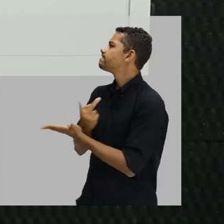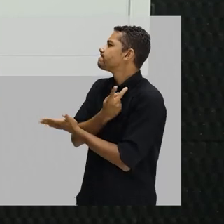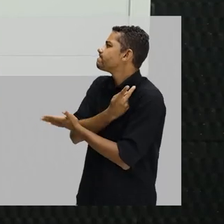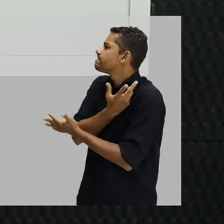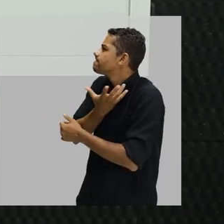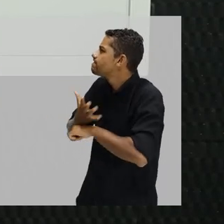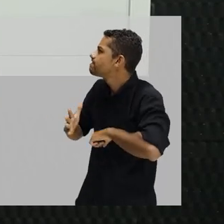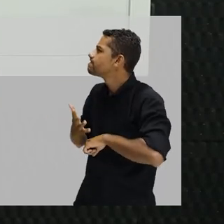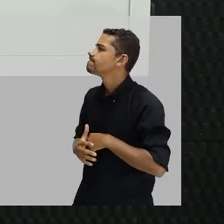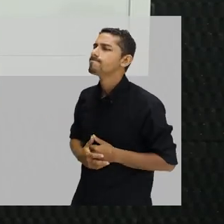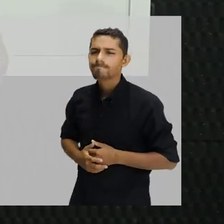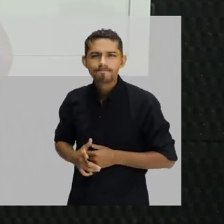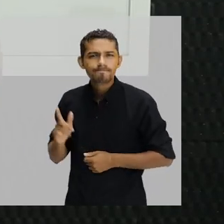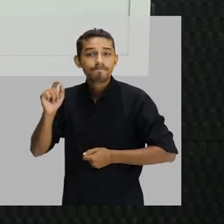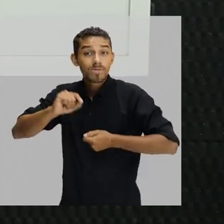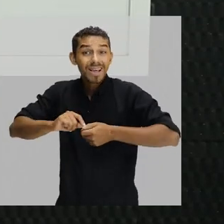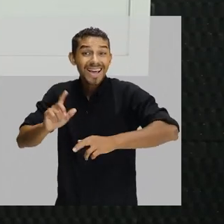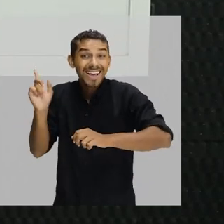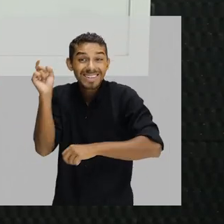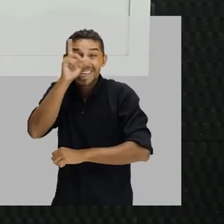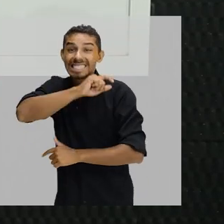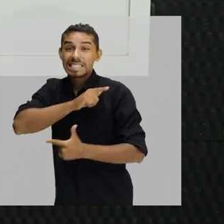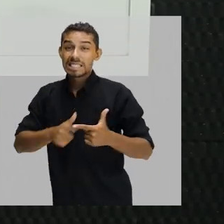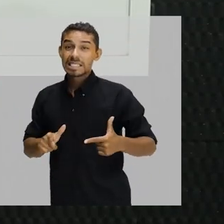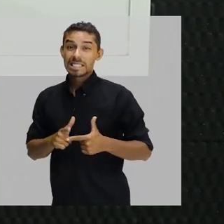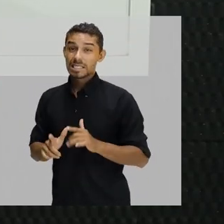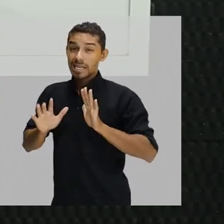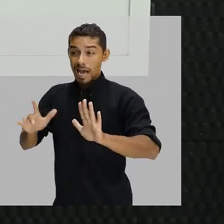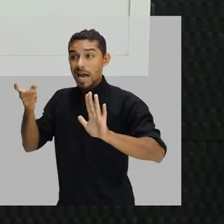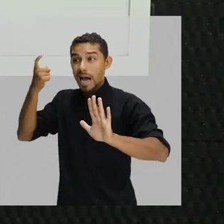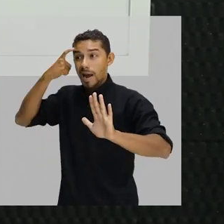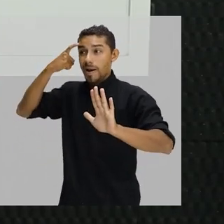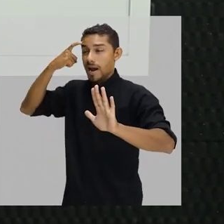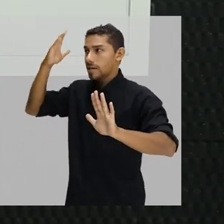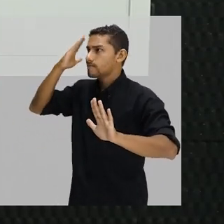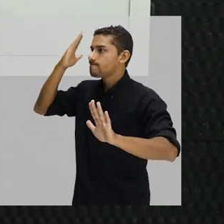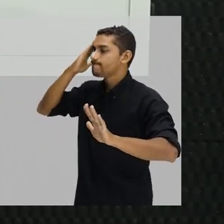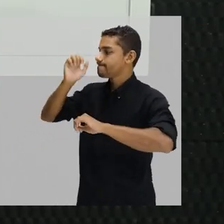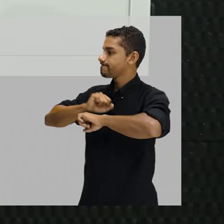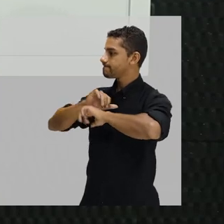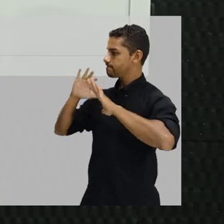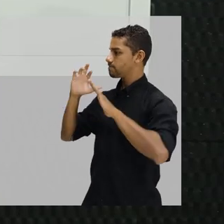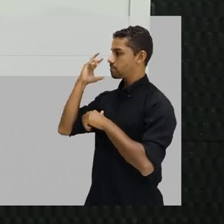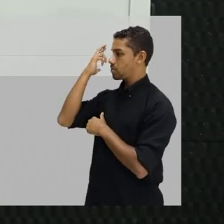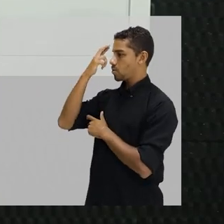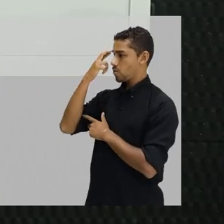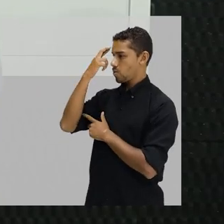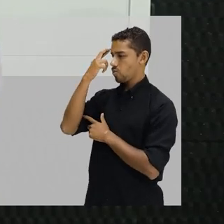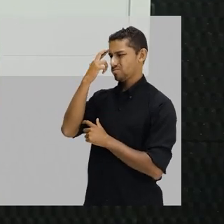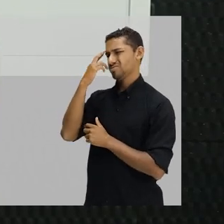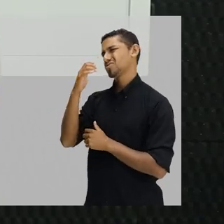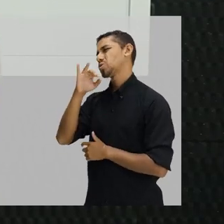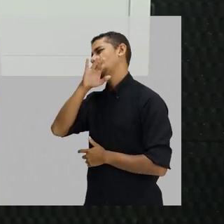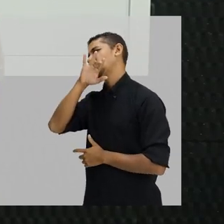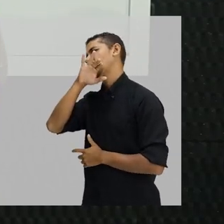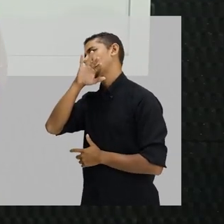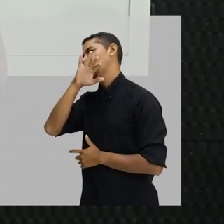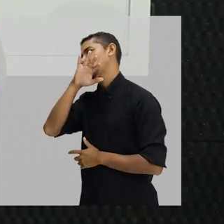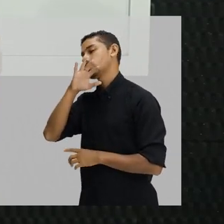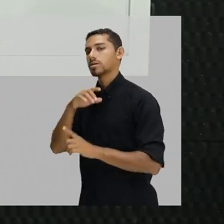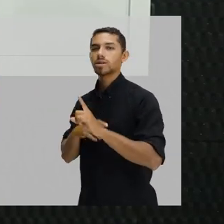só. E isso já cria um problema. Você já passa a entender que uma reflexão é uma coisa negativa e não